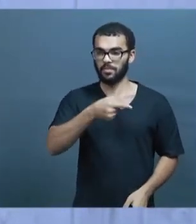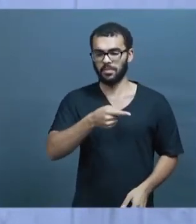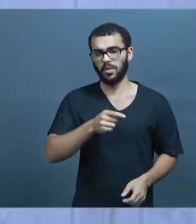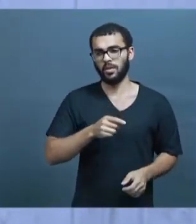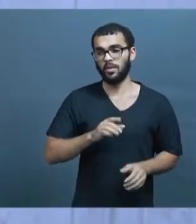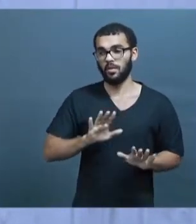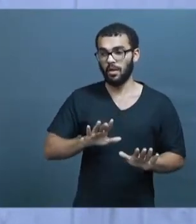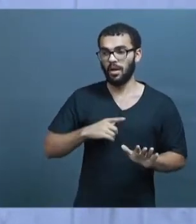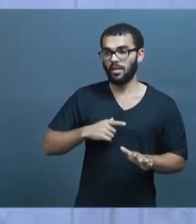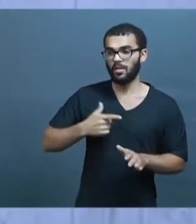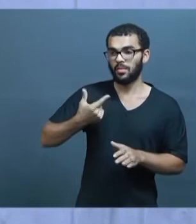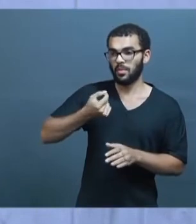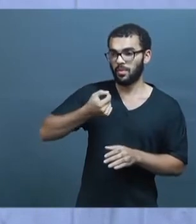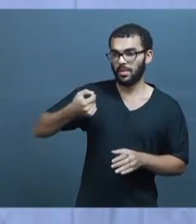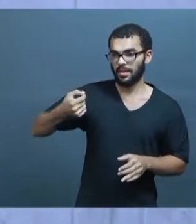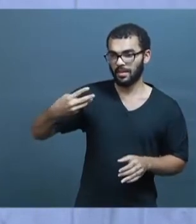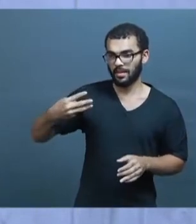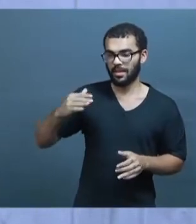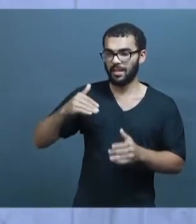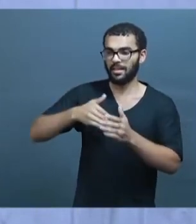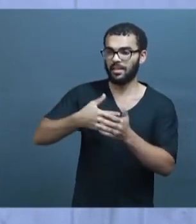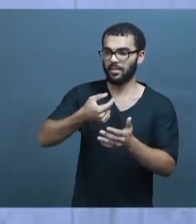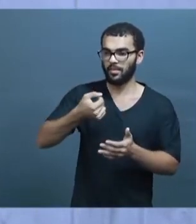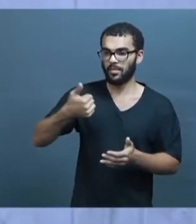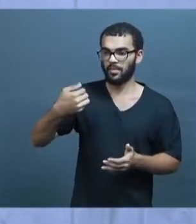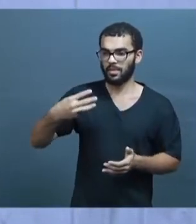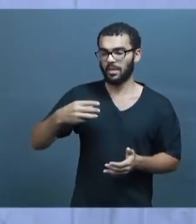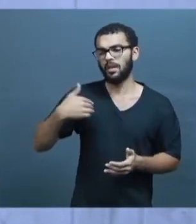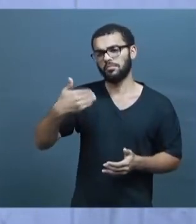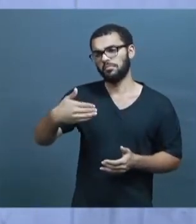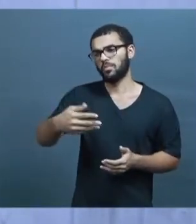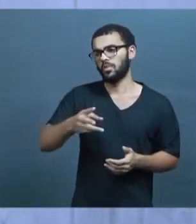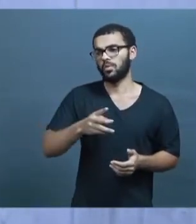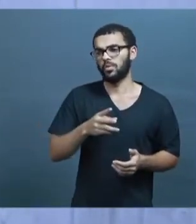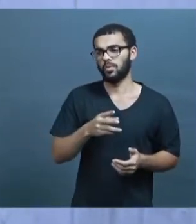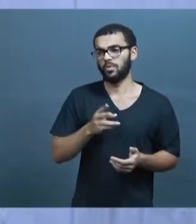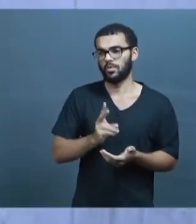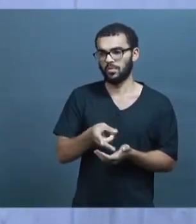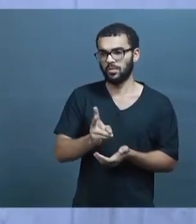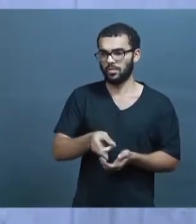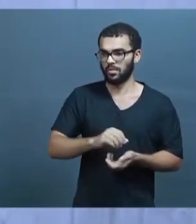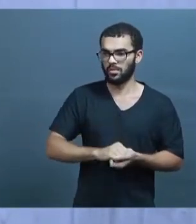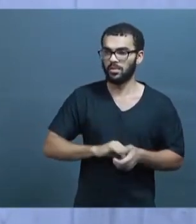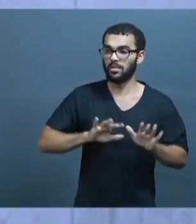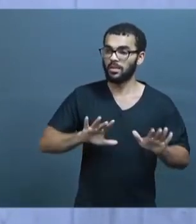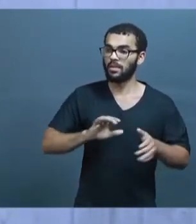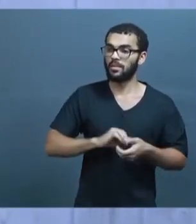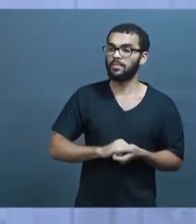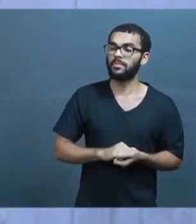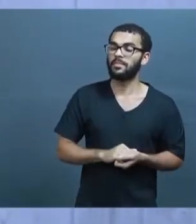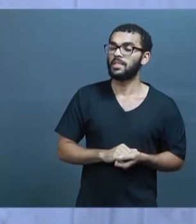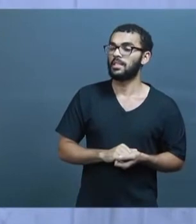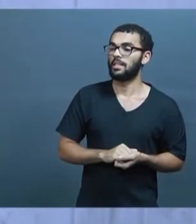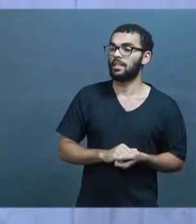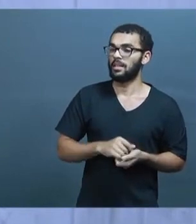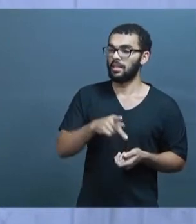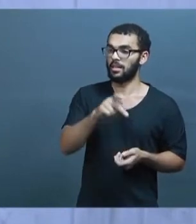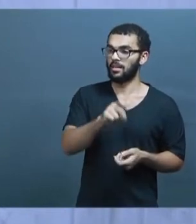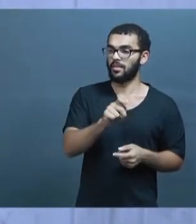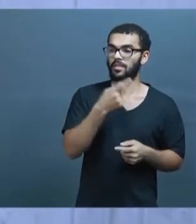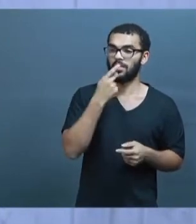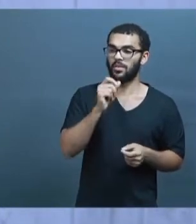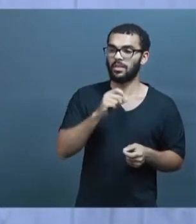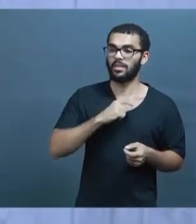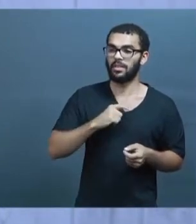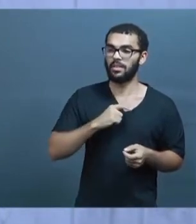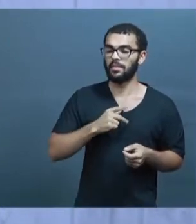é um valor significativo. O que que a reforma toca nisso? Ela cria uma tabela progressiva de